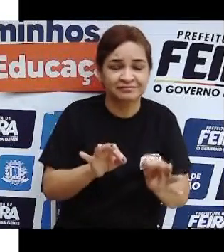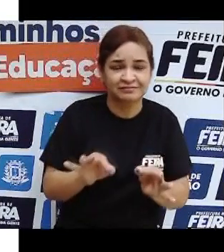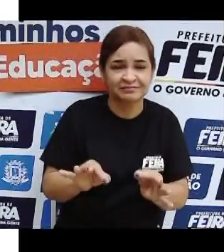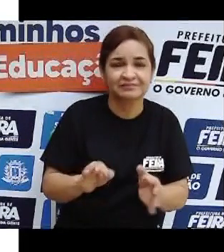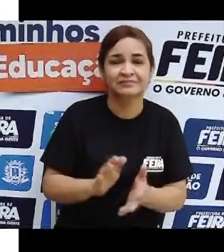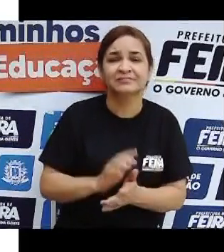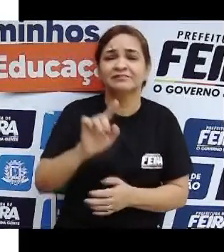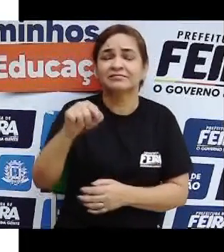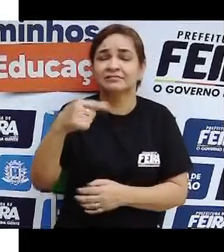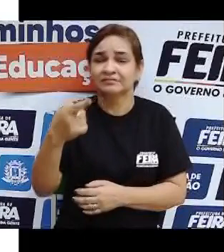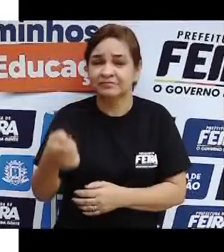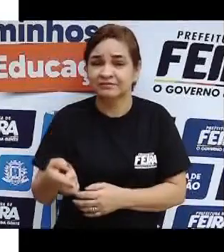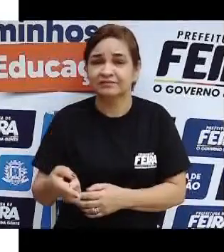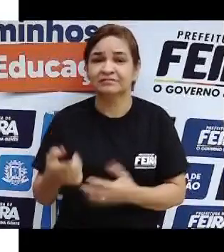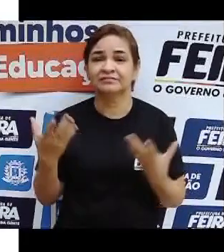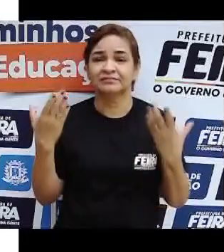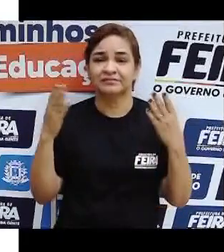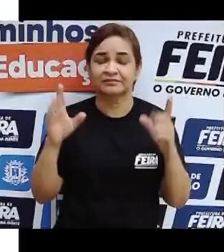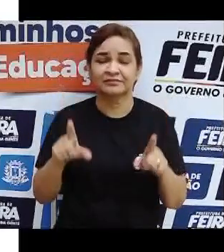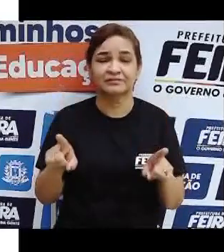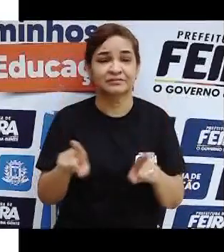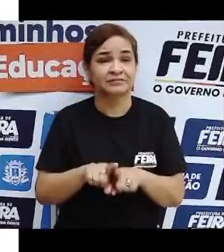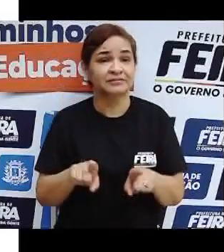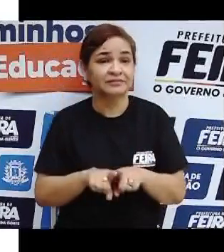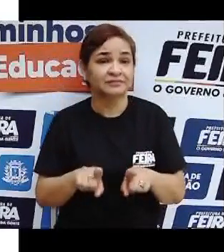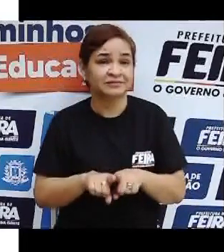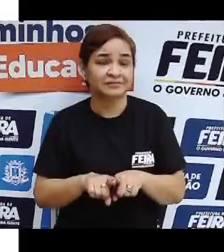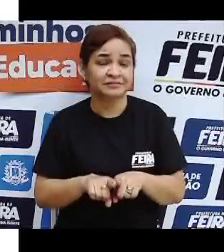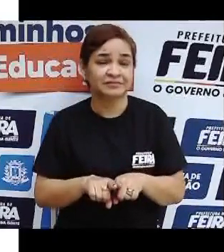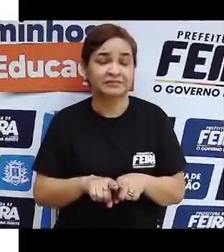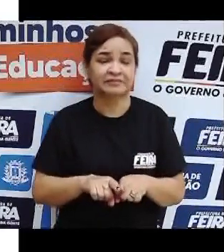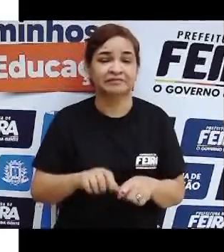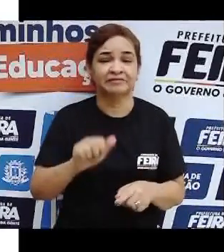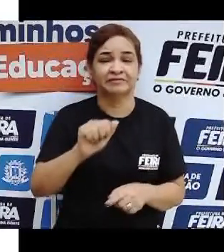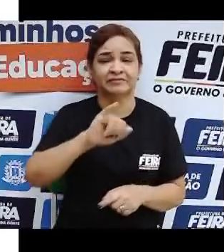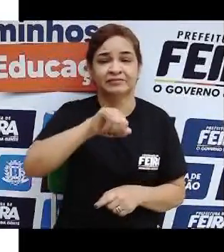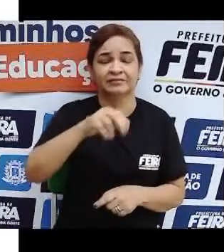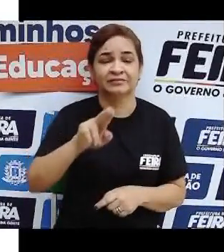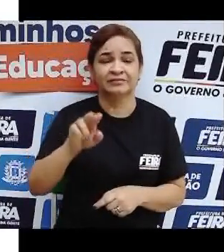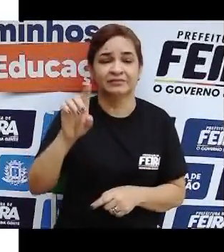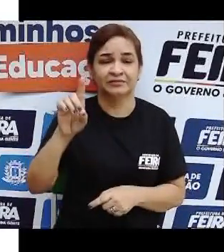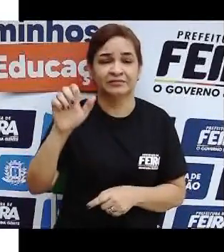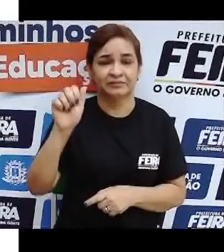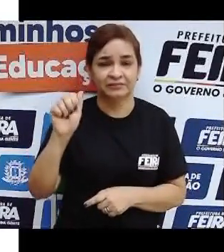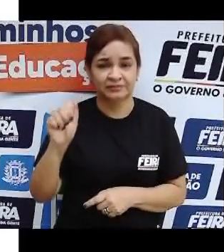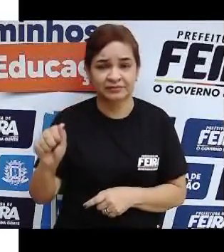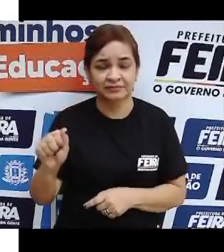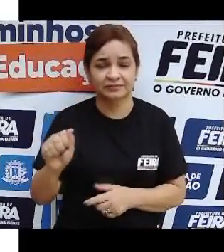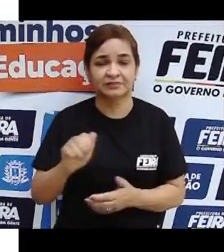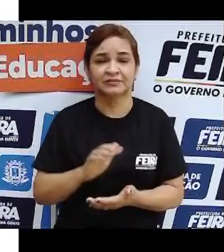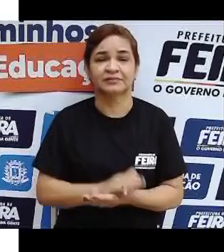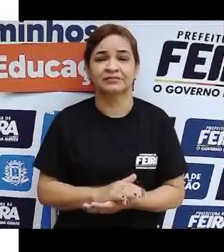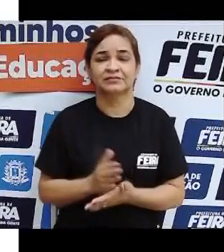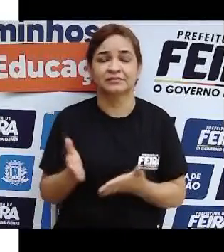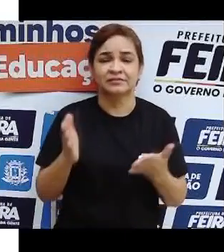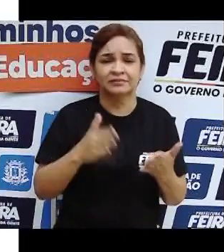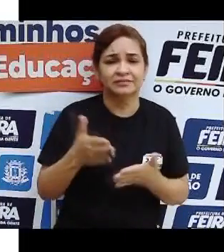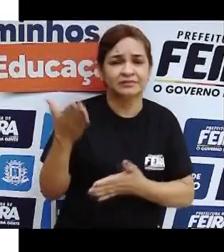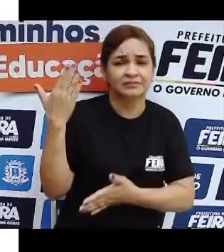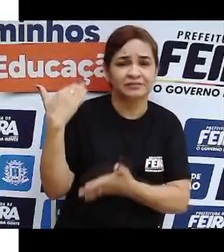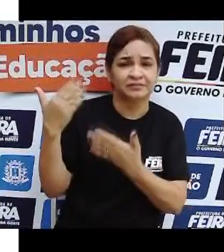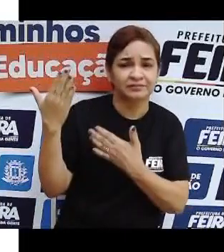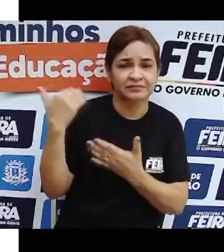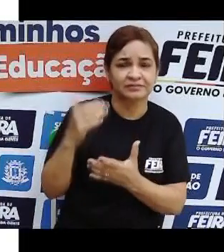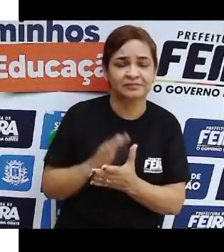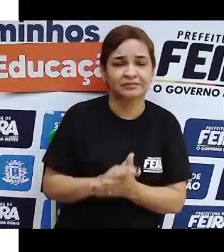de outra entidade, a de Nossa Senhora da Ajuda. A festa em homenagem à santa, que era padroeira dos senhores de engenho, também atrai a atenção